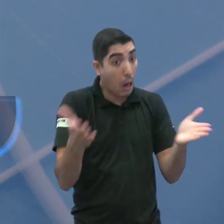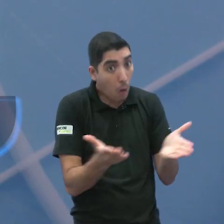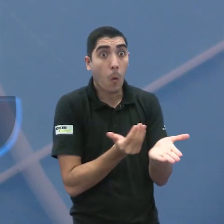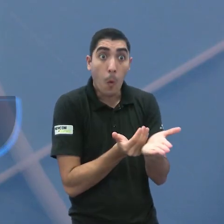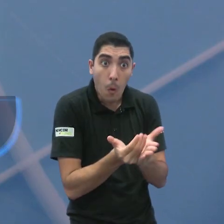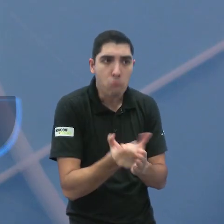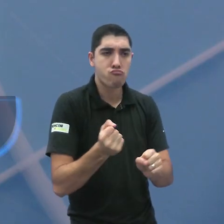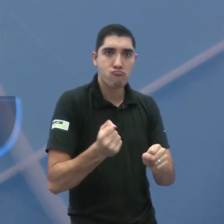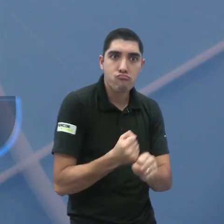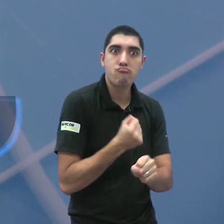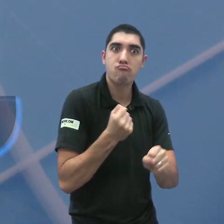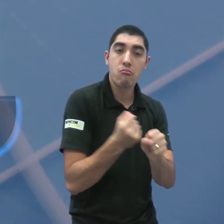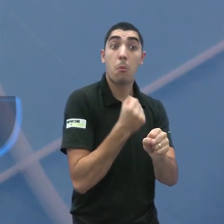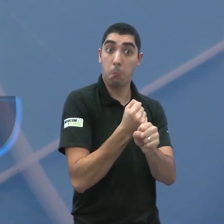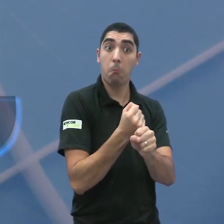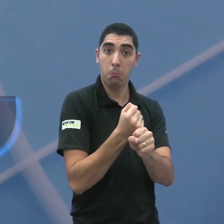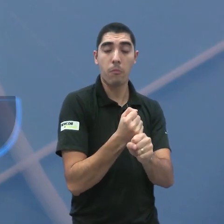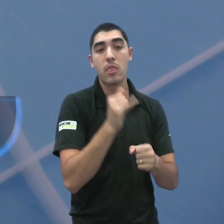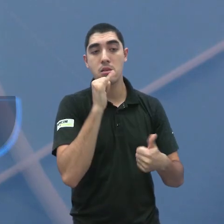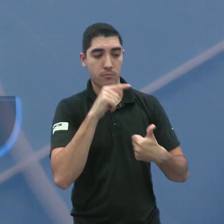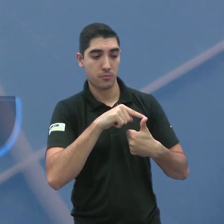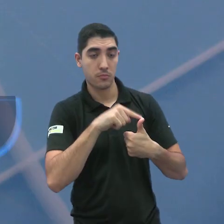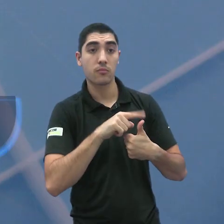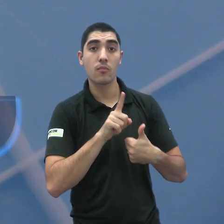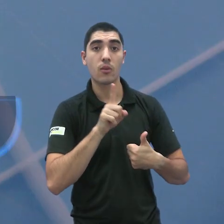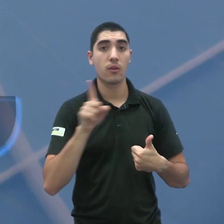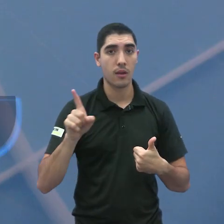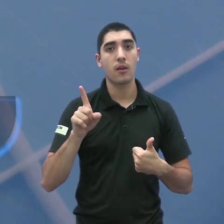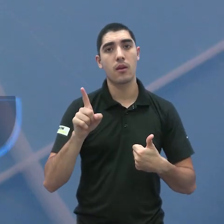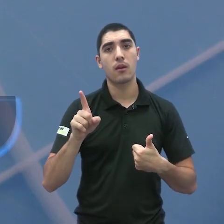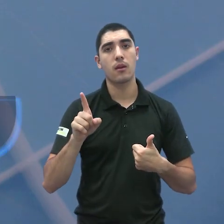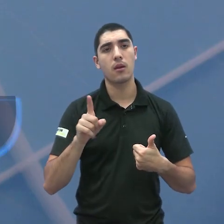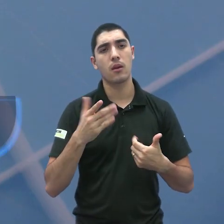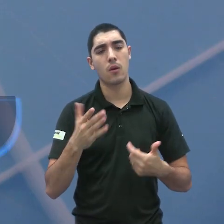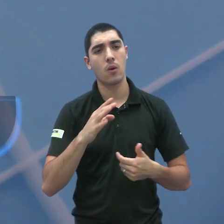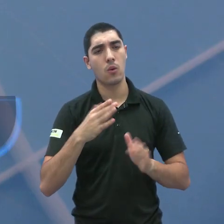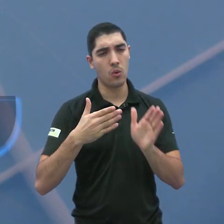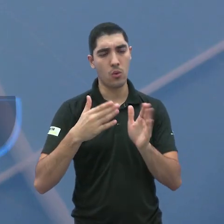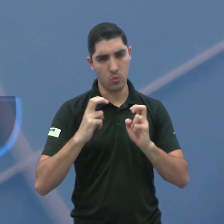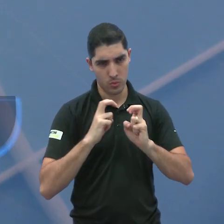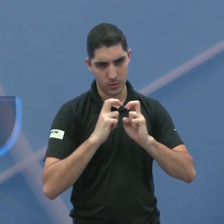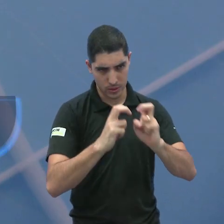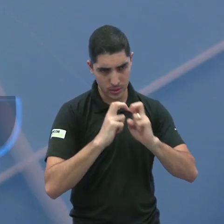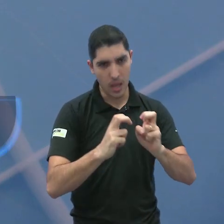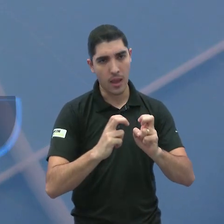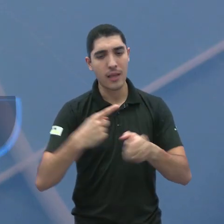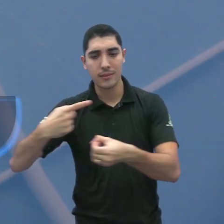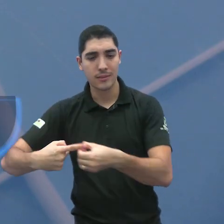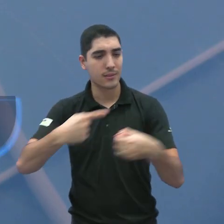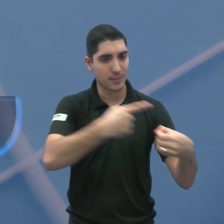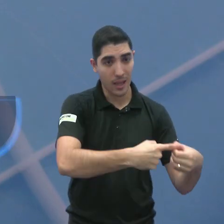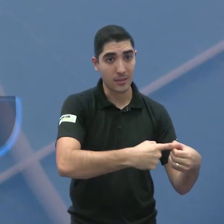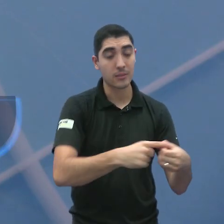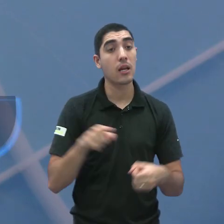andando. A começar pelo o trem intercidades, né, a primeira linha que foi leiloada esse